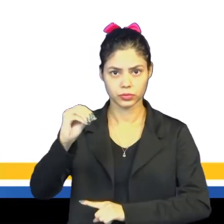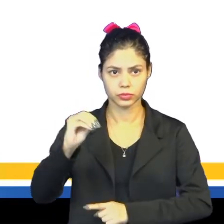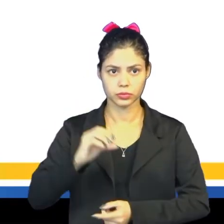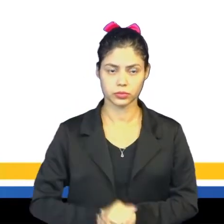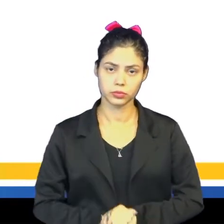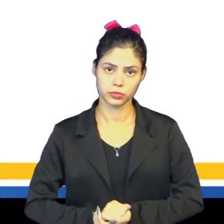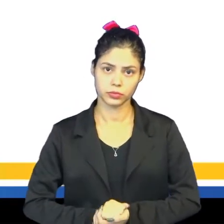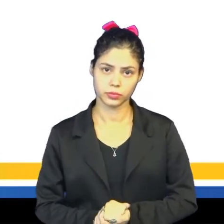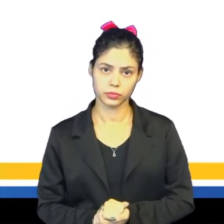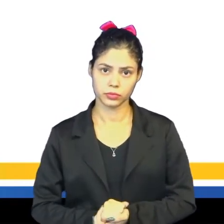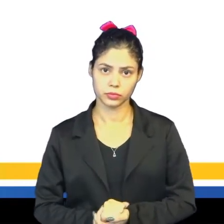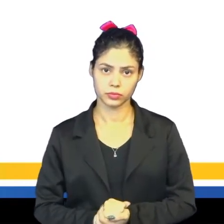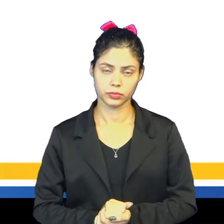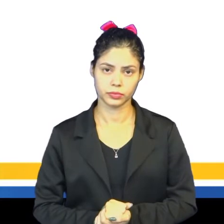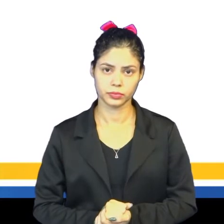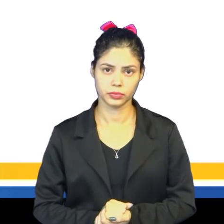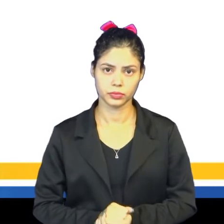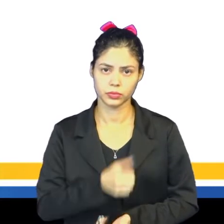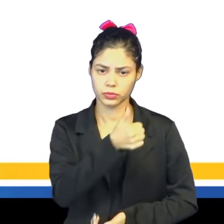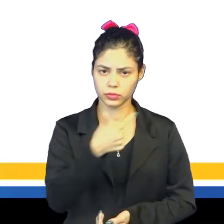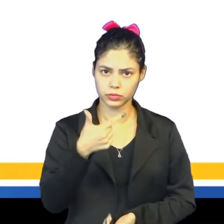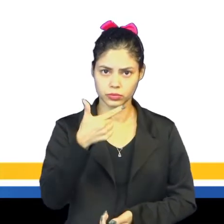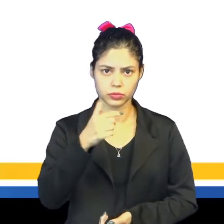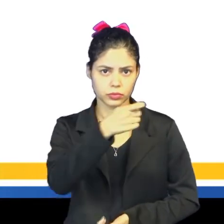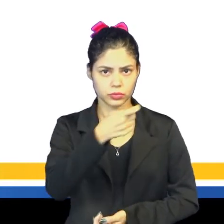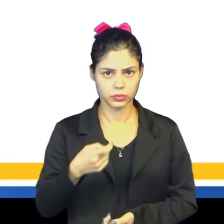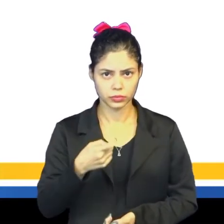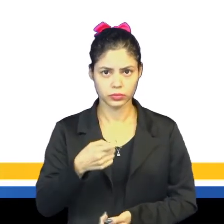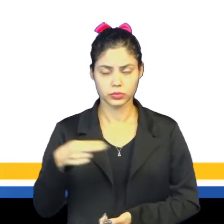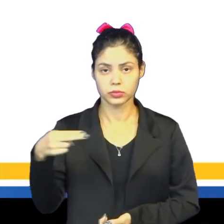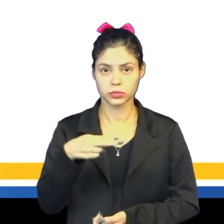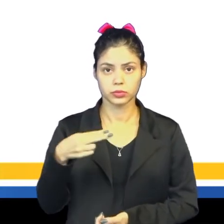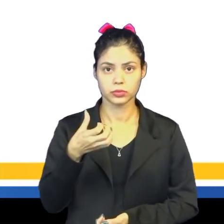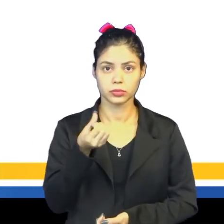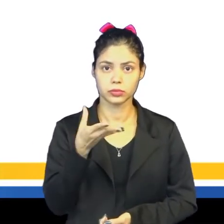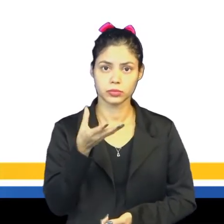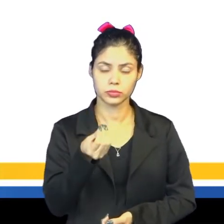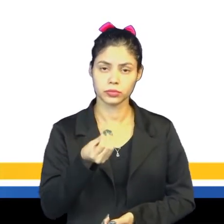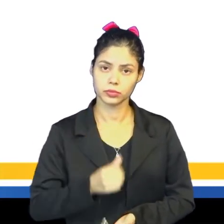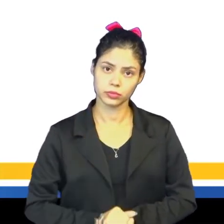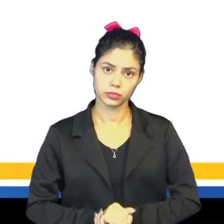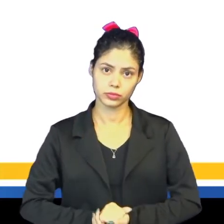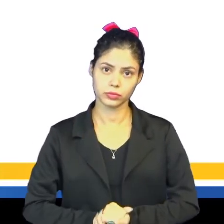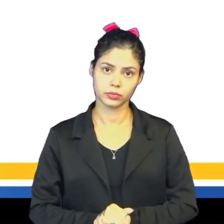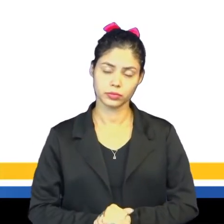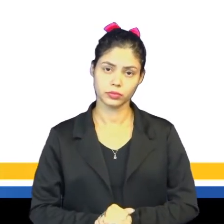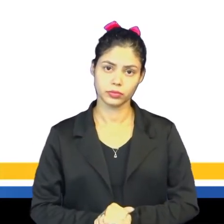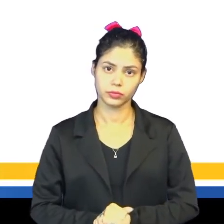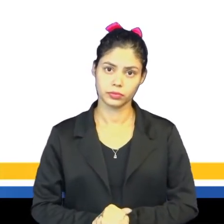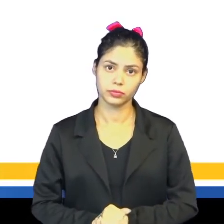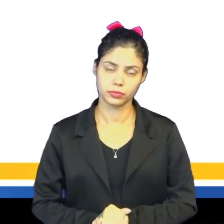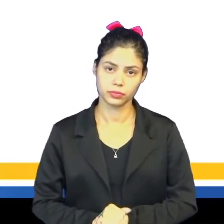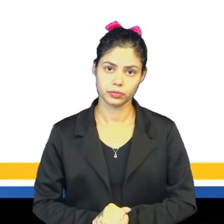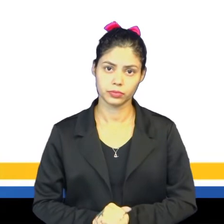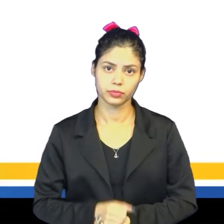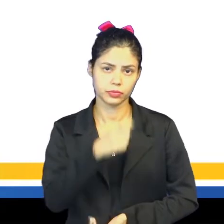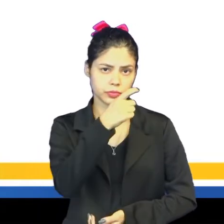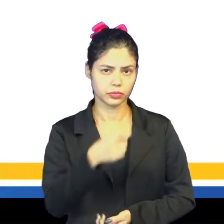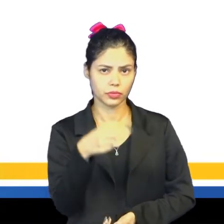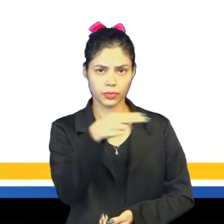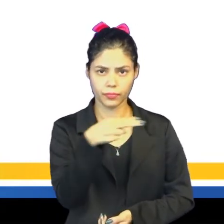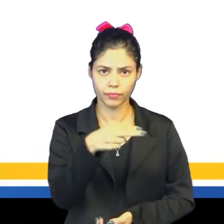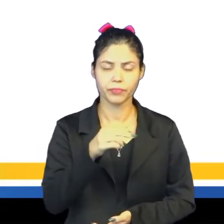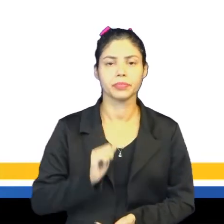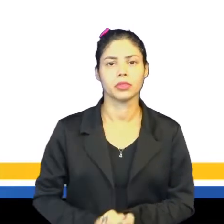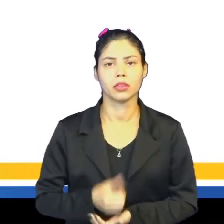seja, 2 vezes 30. 12x é igual a 60. Isola o x, vai ficar x é igual